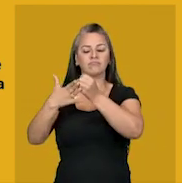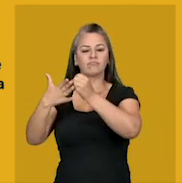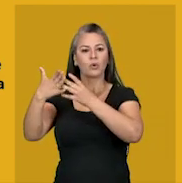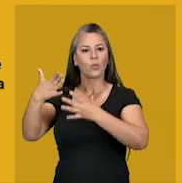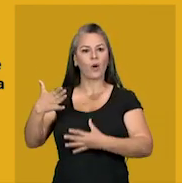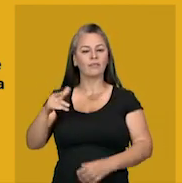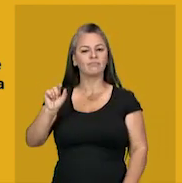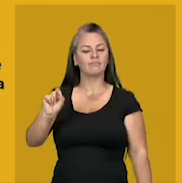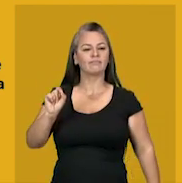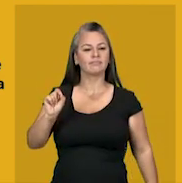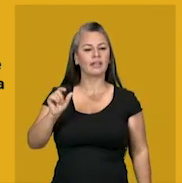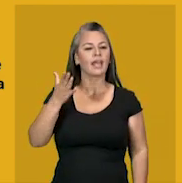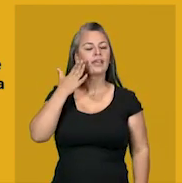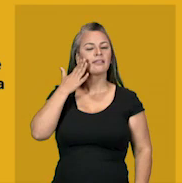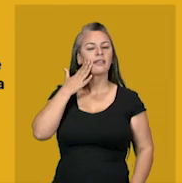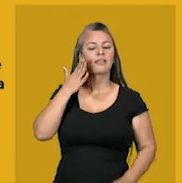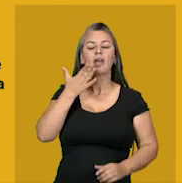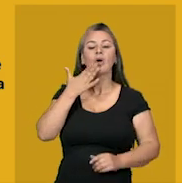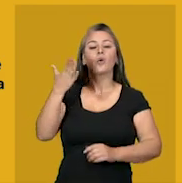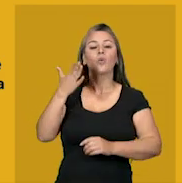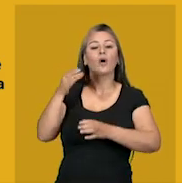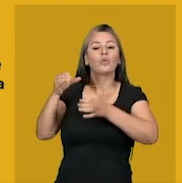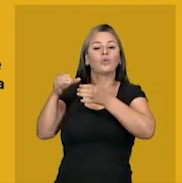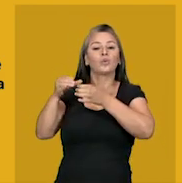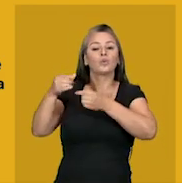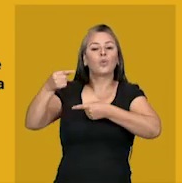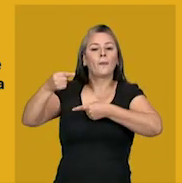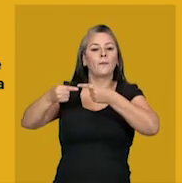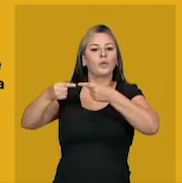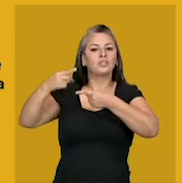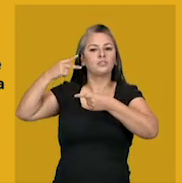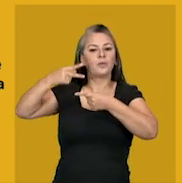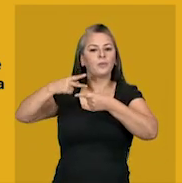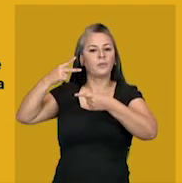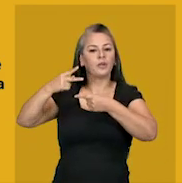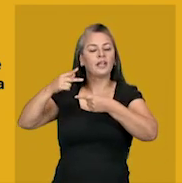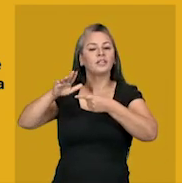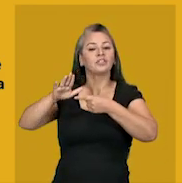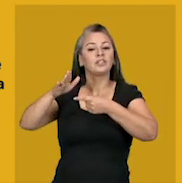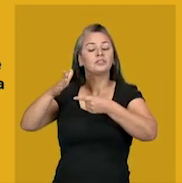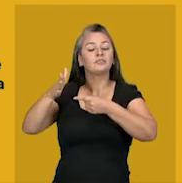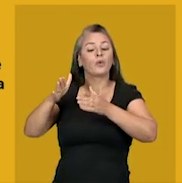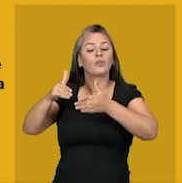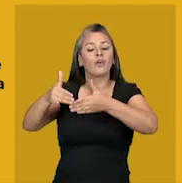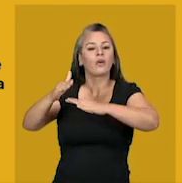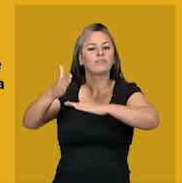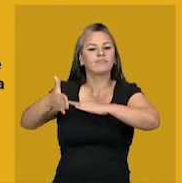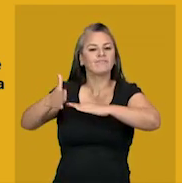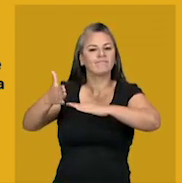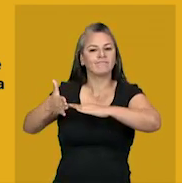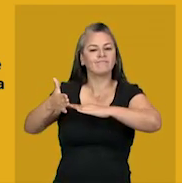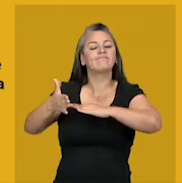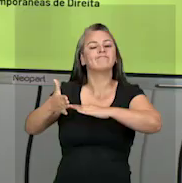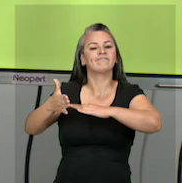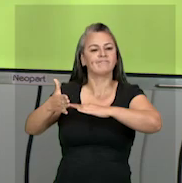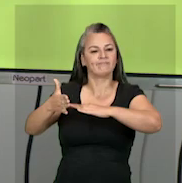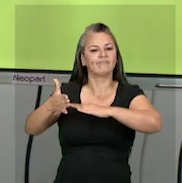regimes políticos com base nas noções contemporâneas de direita e esquerda.